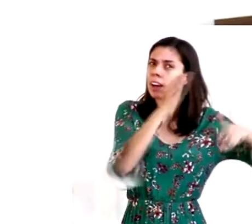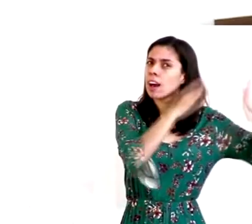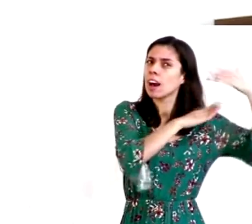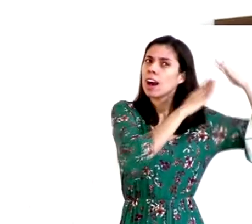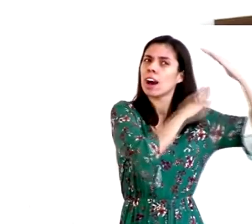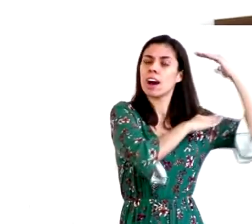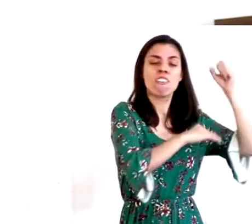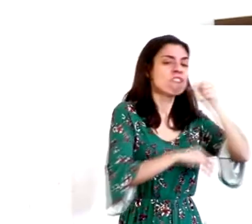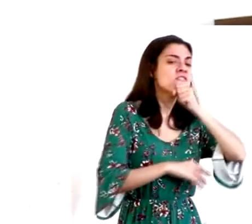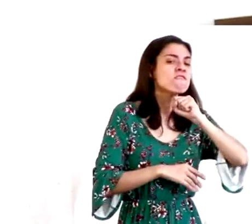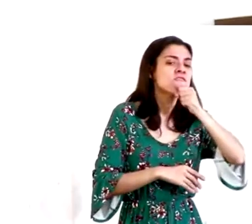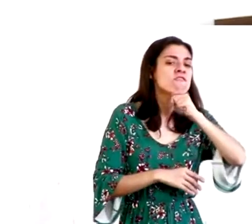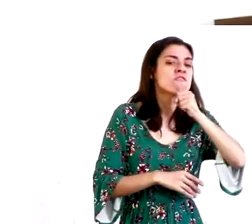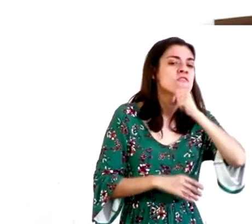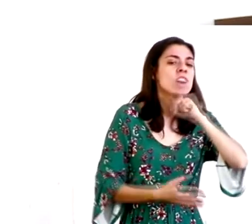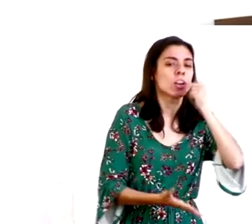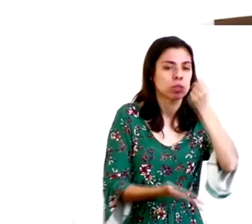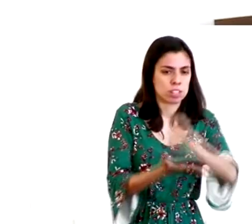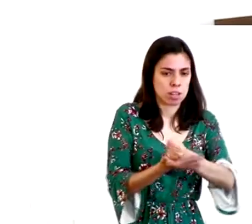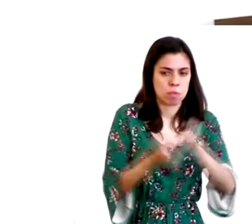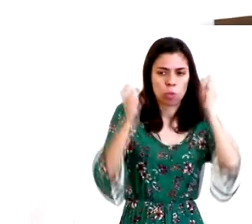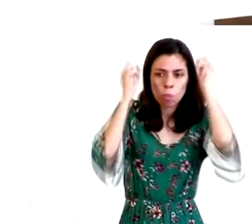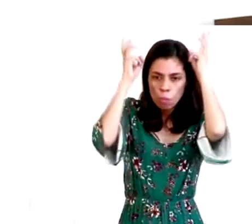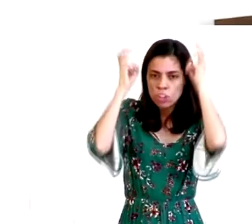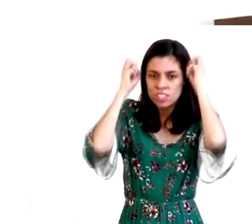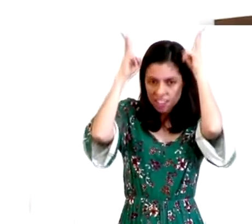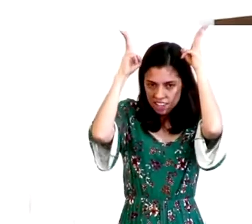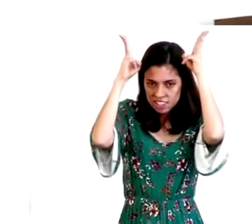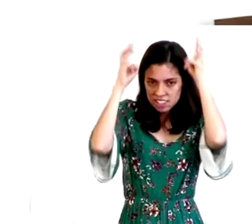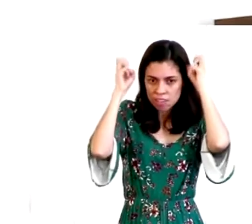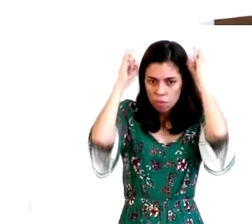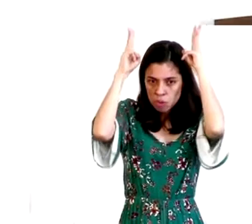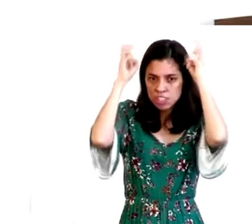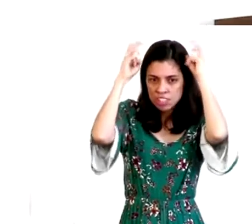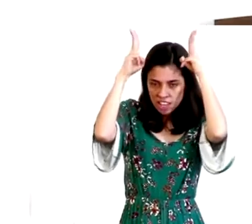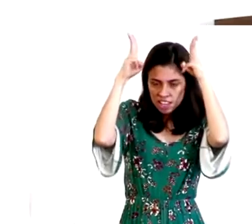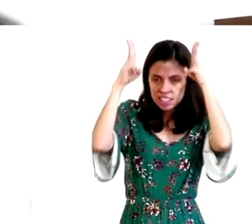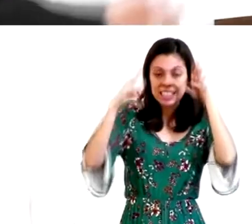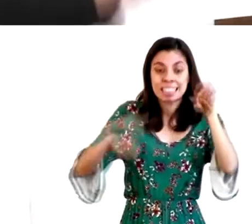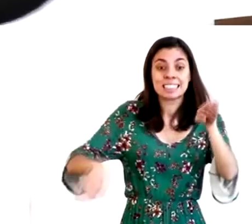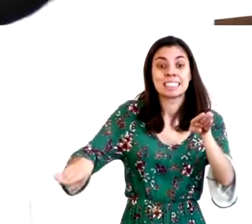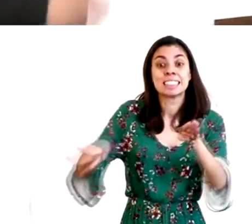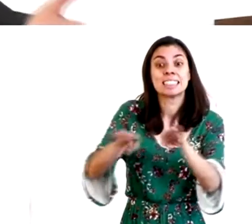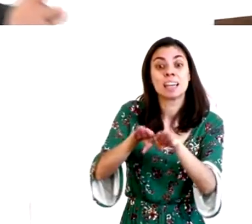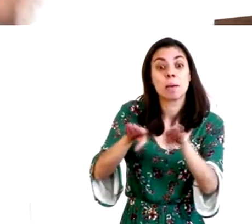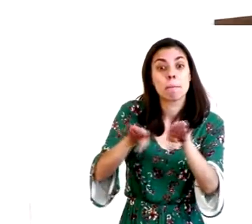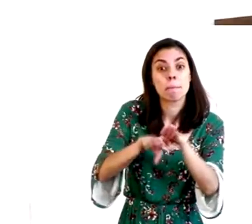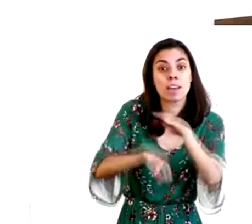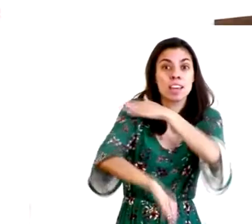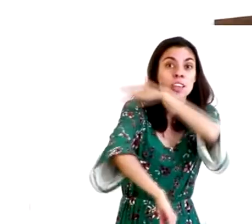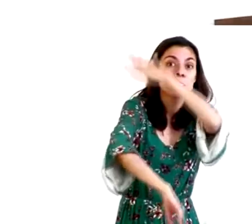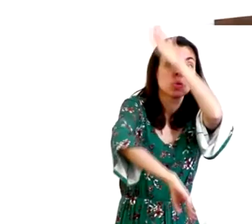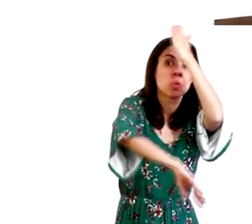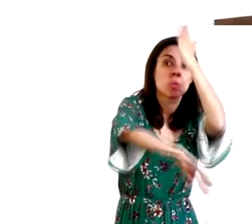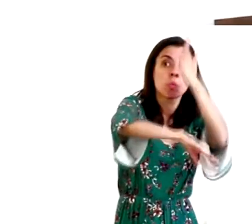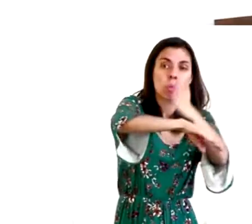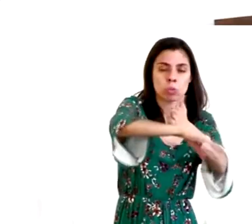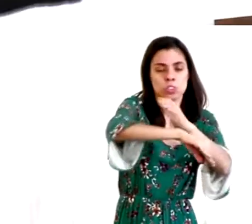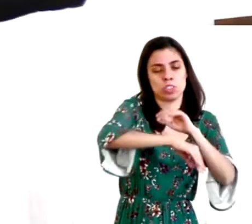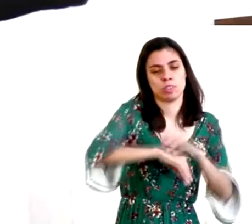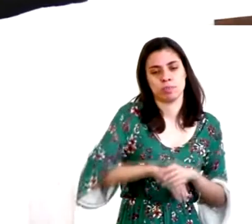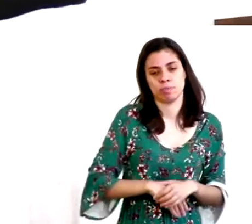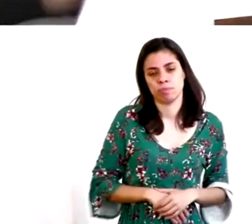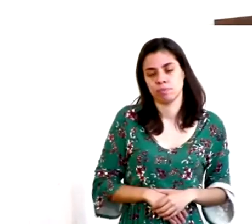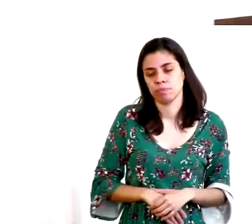do monte e passa a ensinar o povo de Israel a respeito de como viver